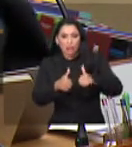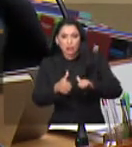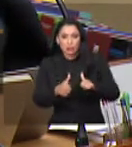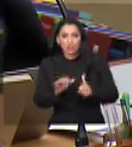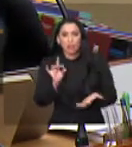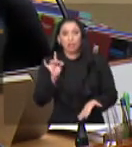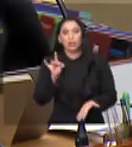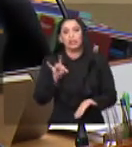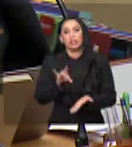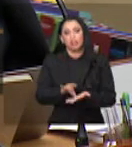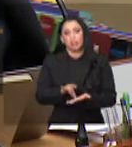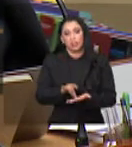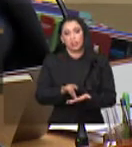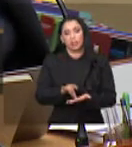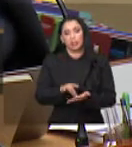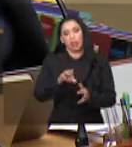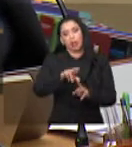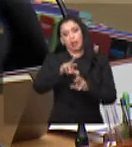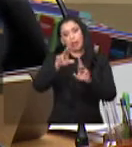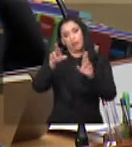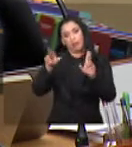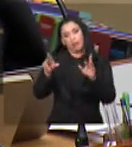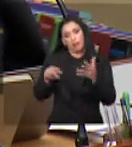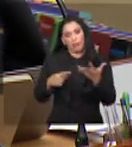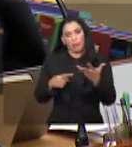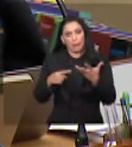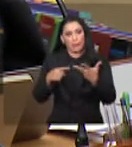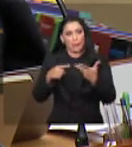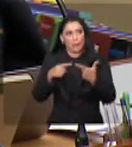efetivamente a questão da heterogeneidade